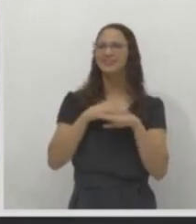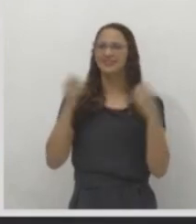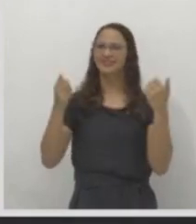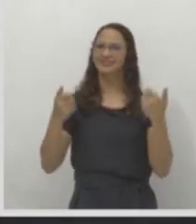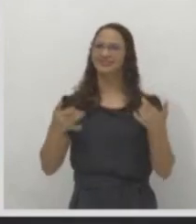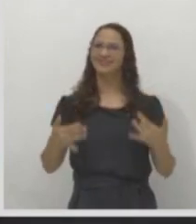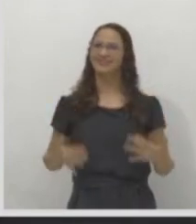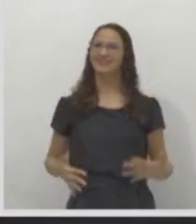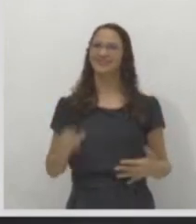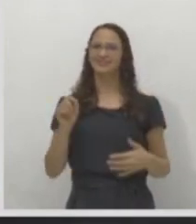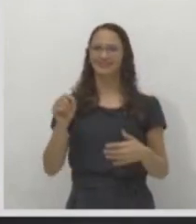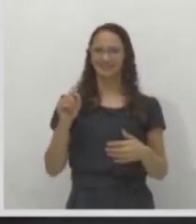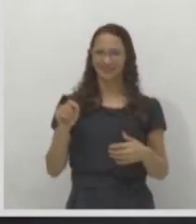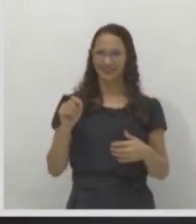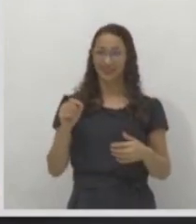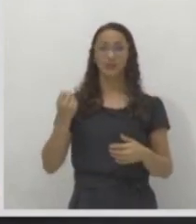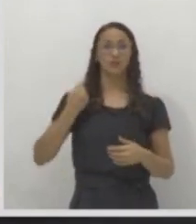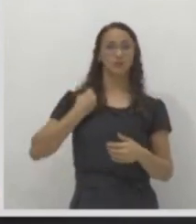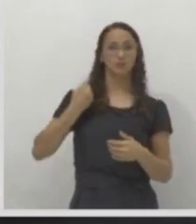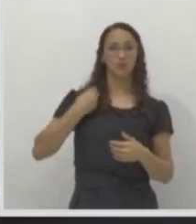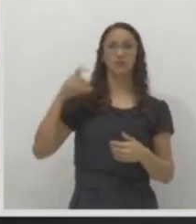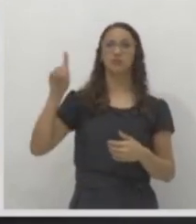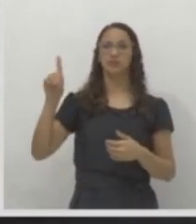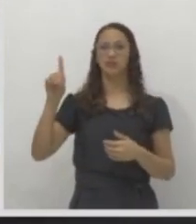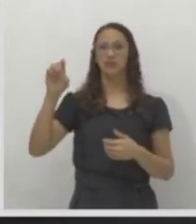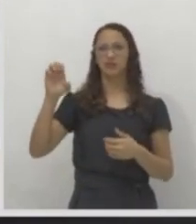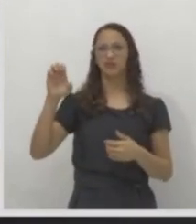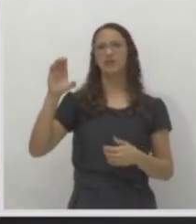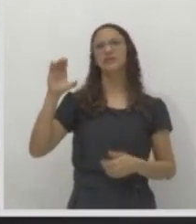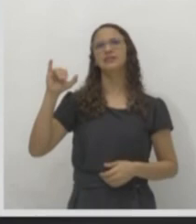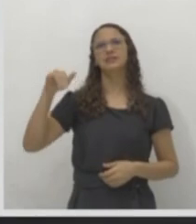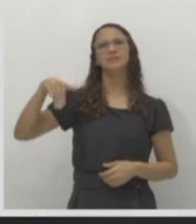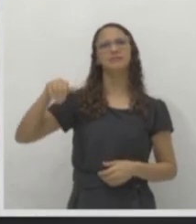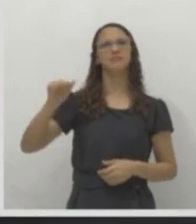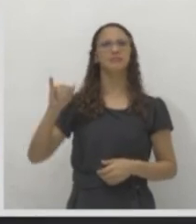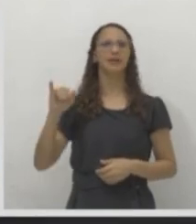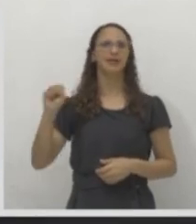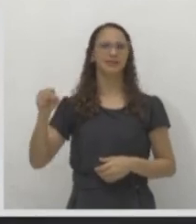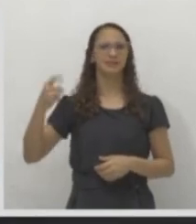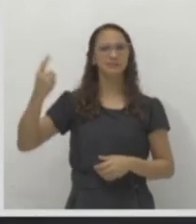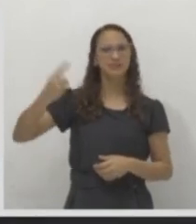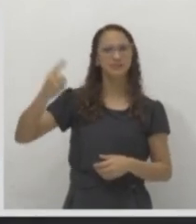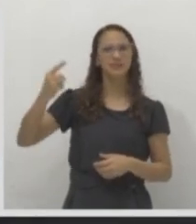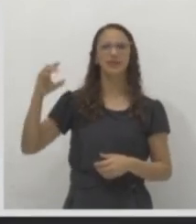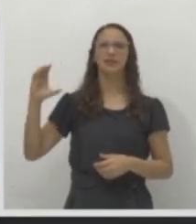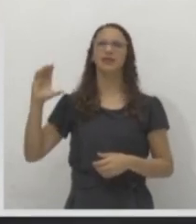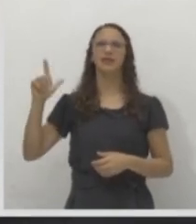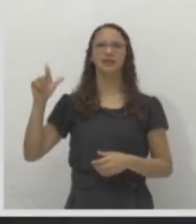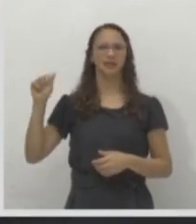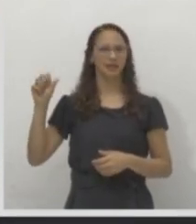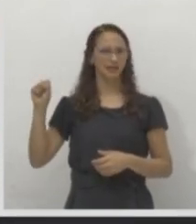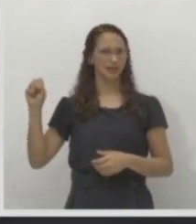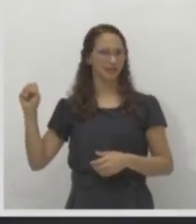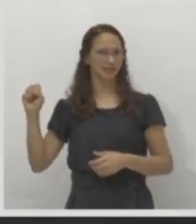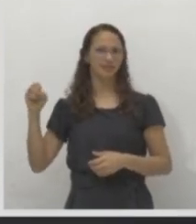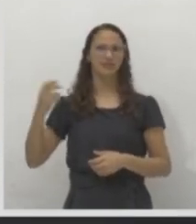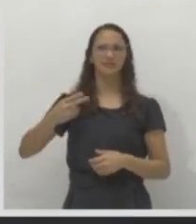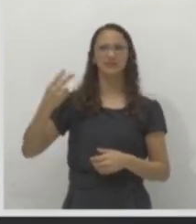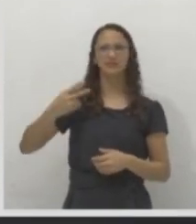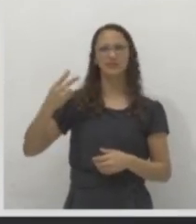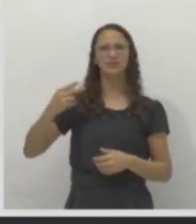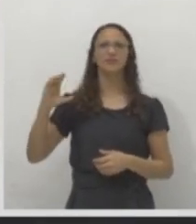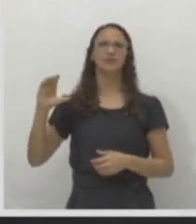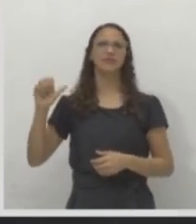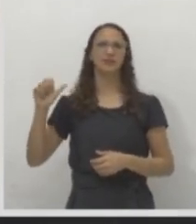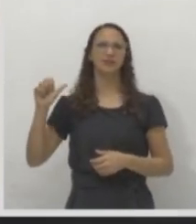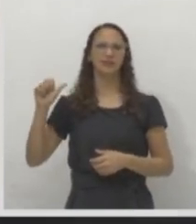sobre o sistema de numeração decimal, primeira classe, segunda classe, a classe das unidades simples